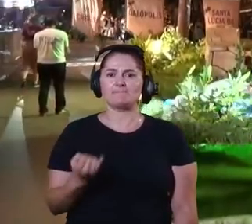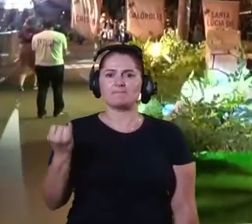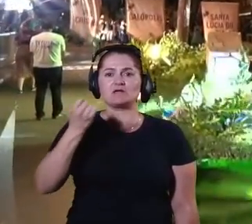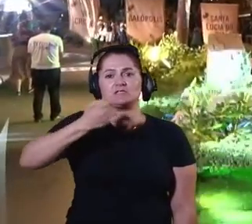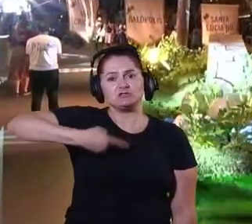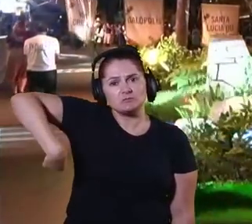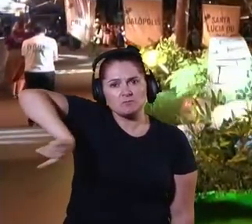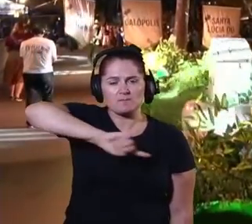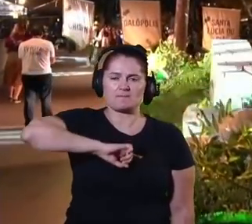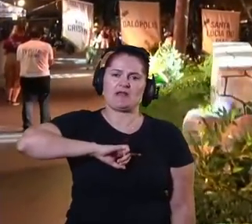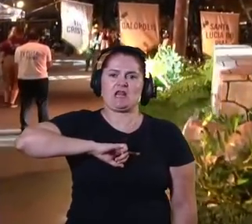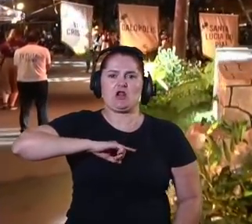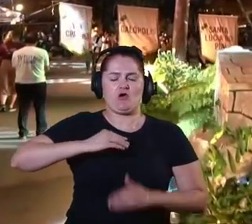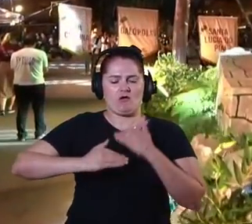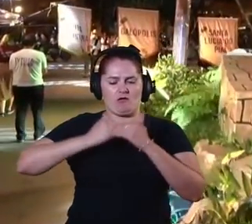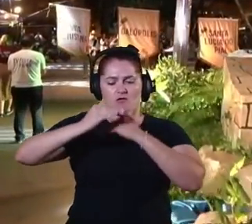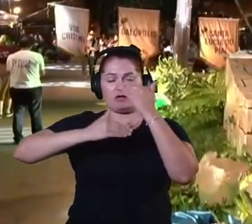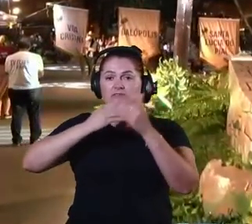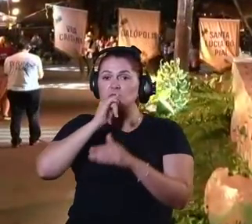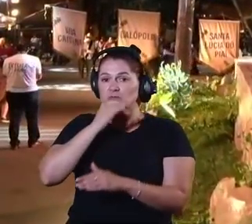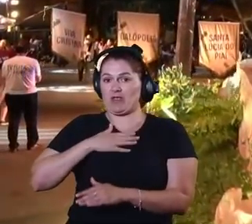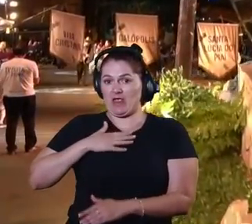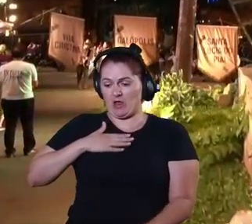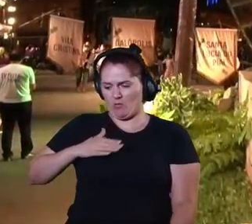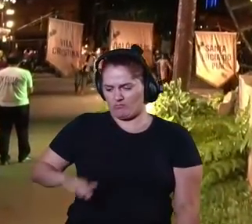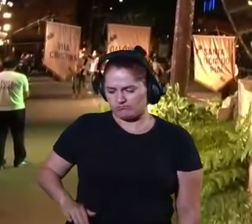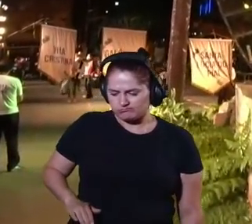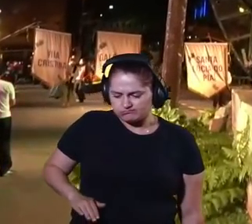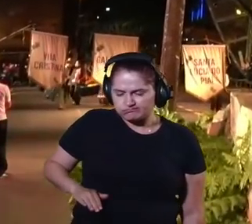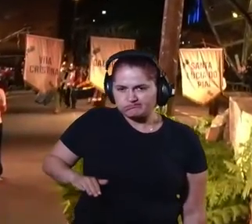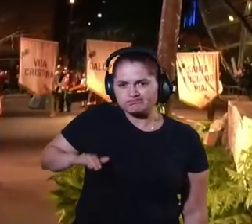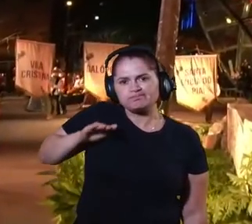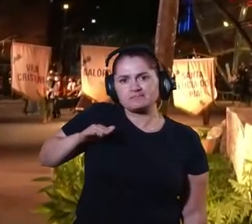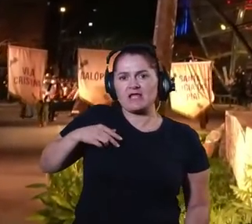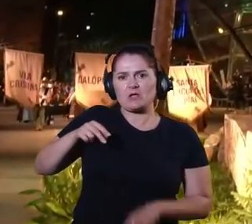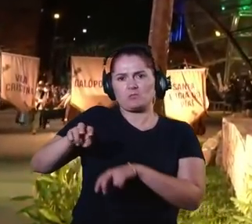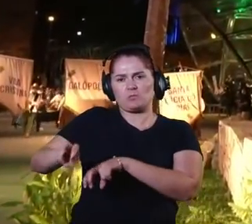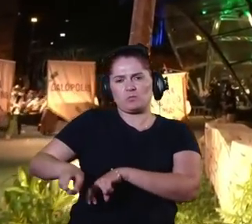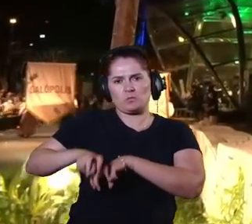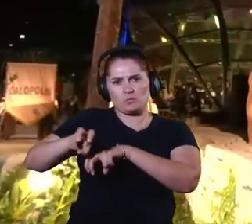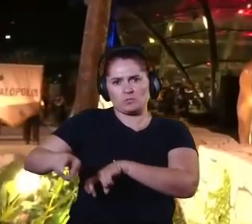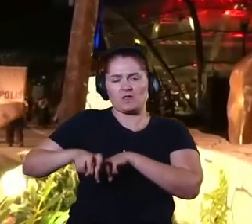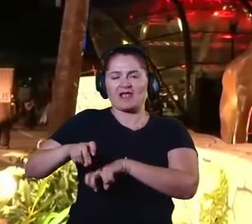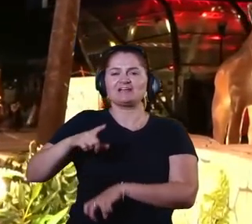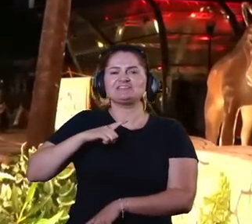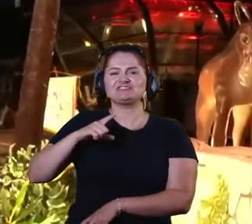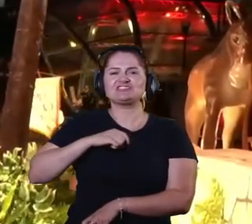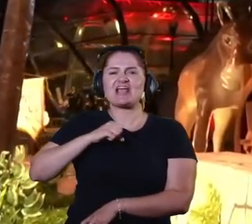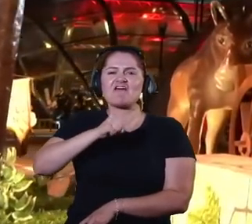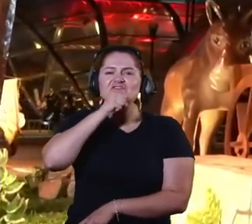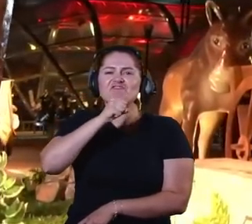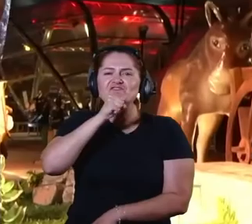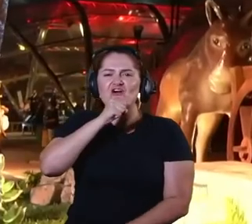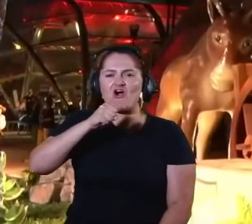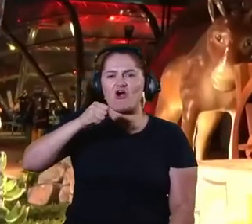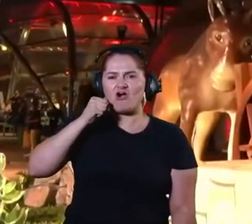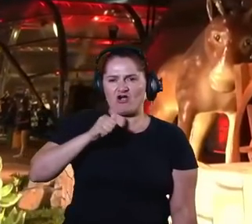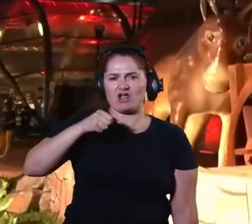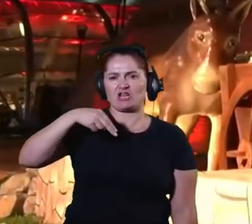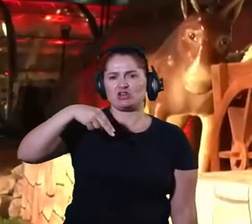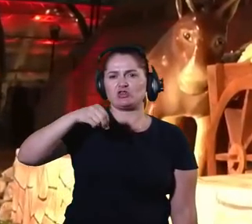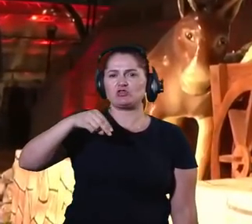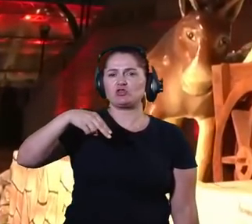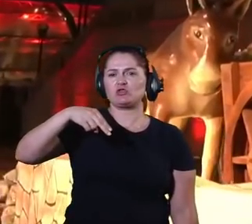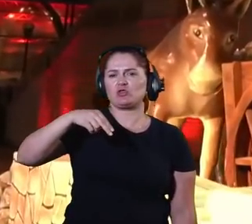nosso crescimento, né? Eu que cresci no interior e também quem conviveu com as nonas, né, com os antigos que